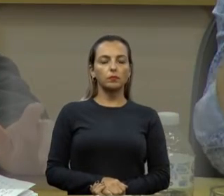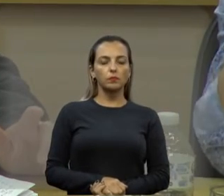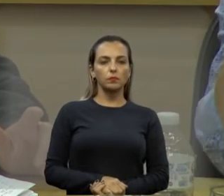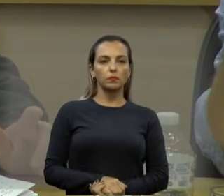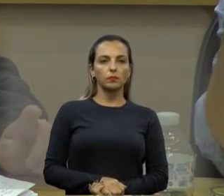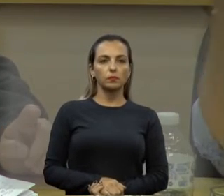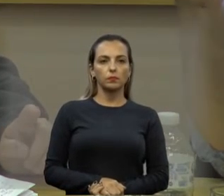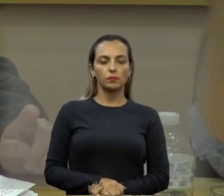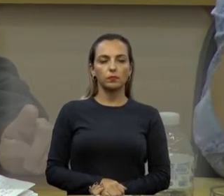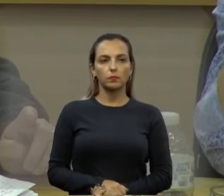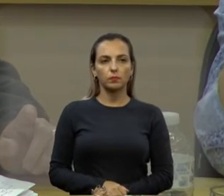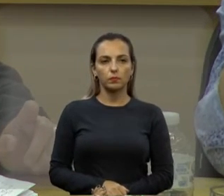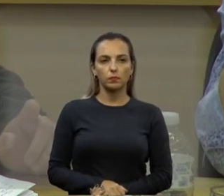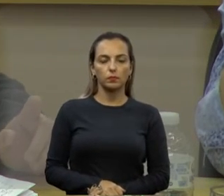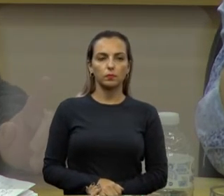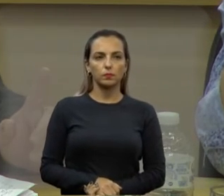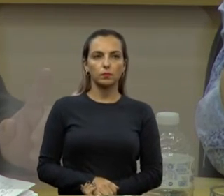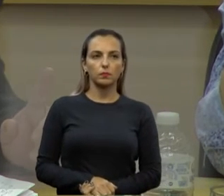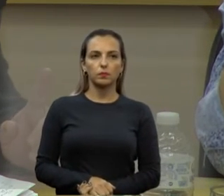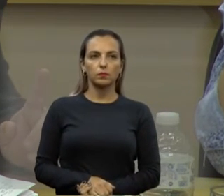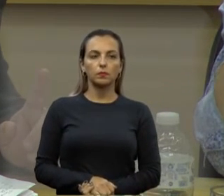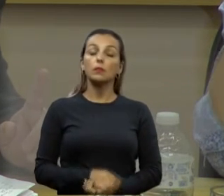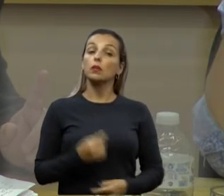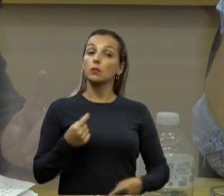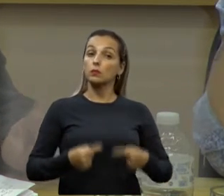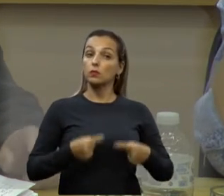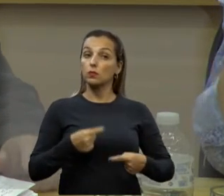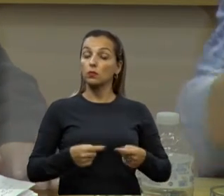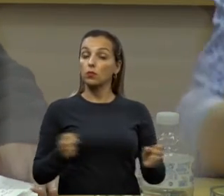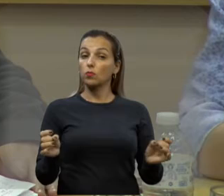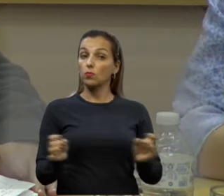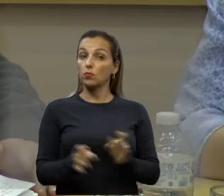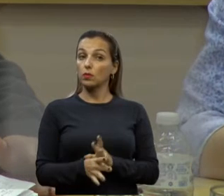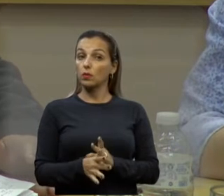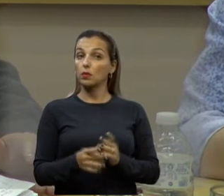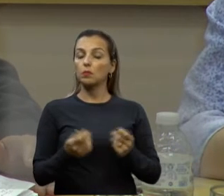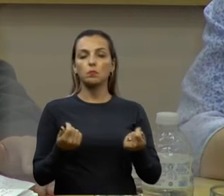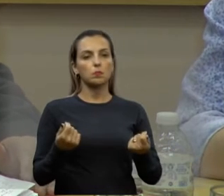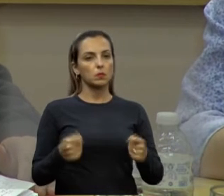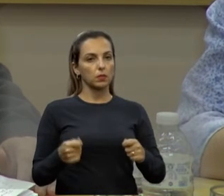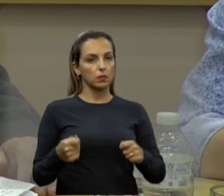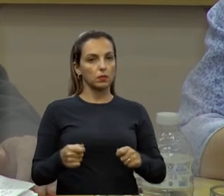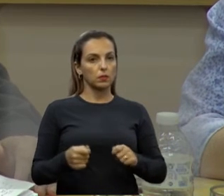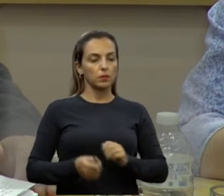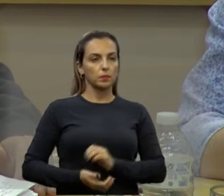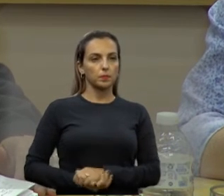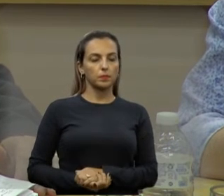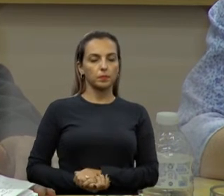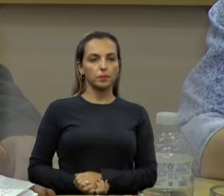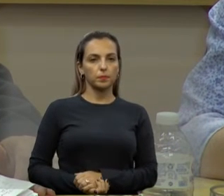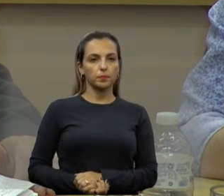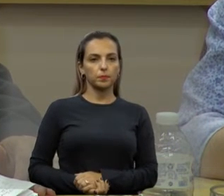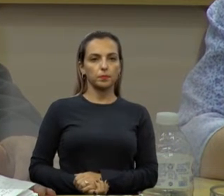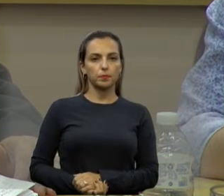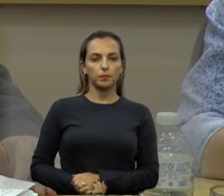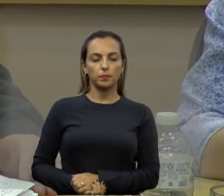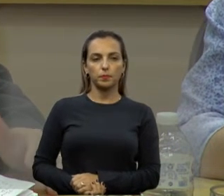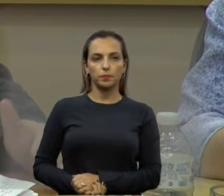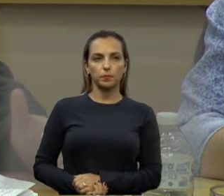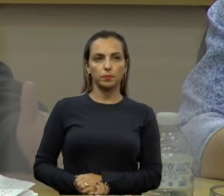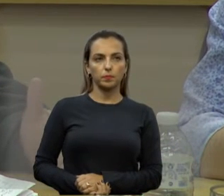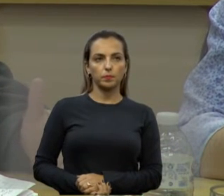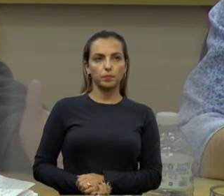e não mas temos que terminar o debate Não não é e eu vou